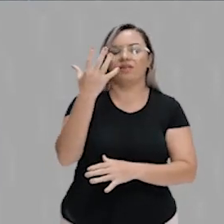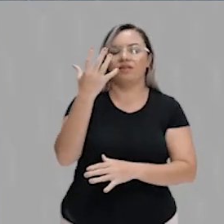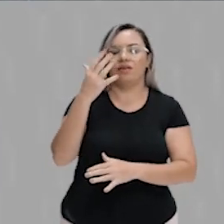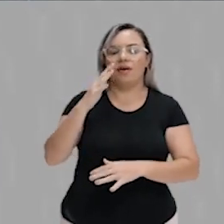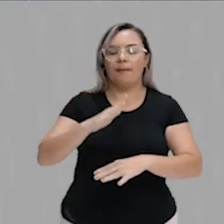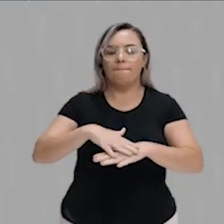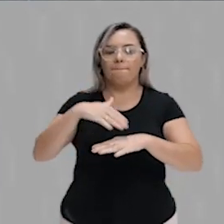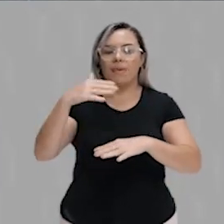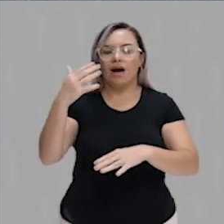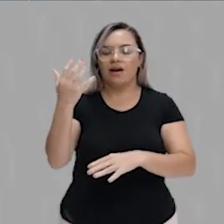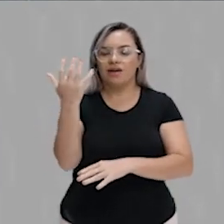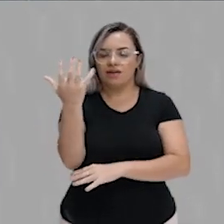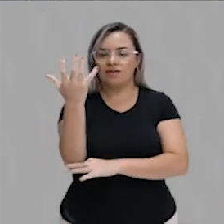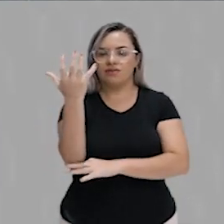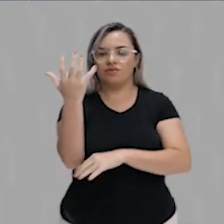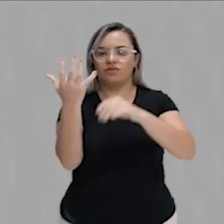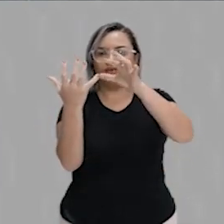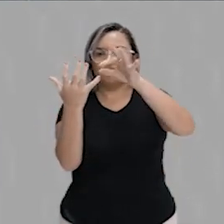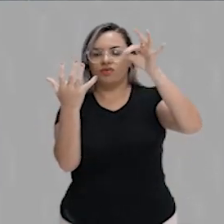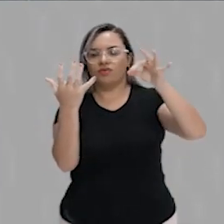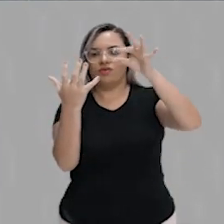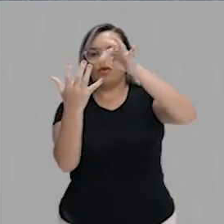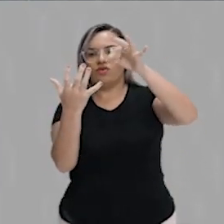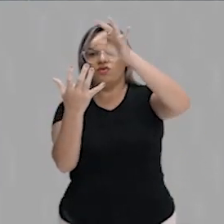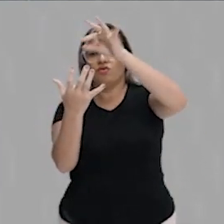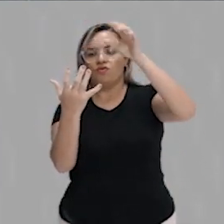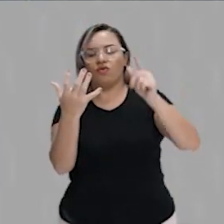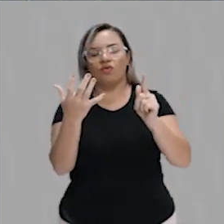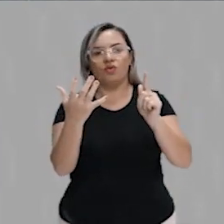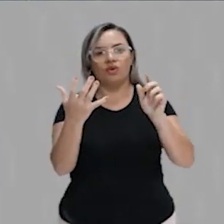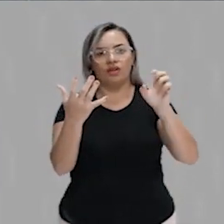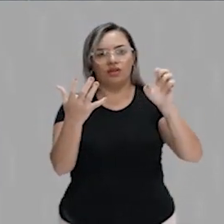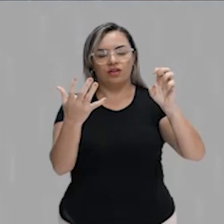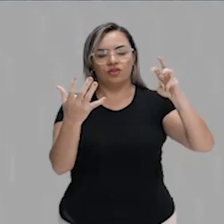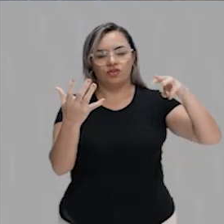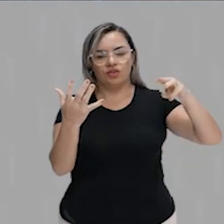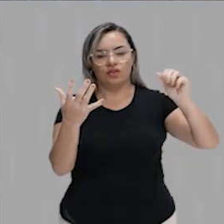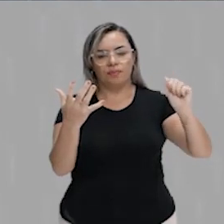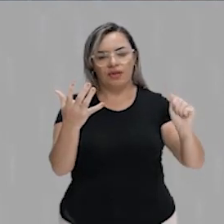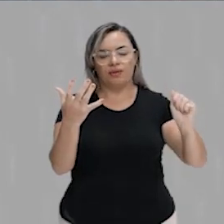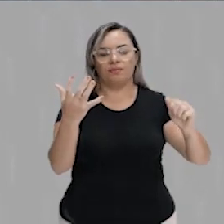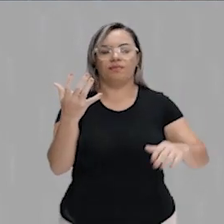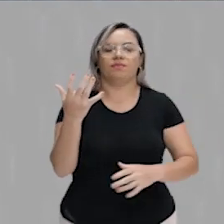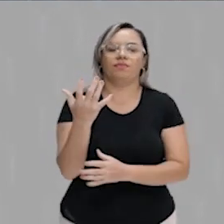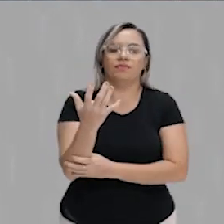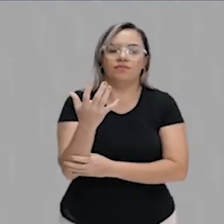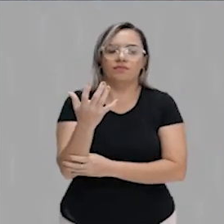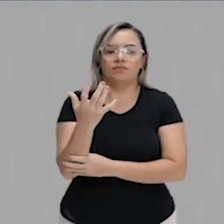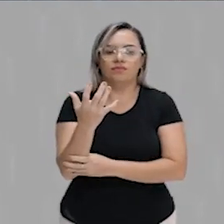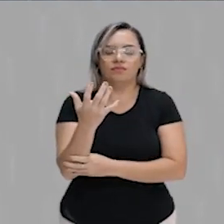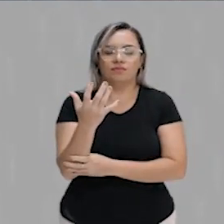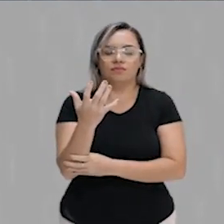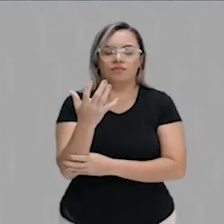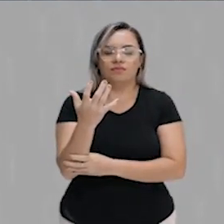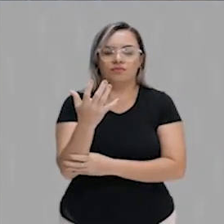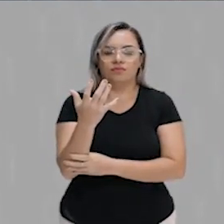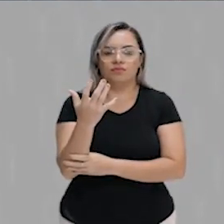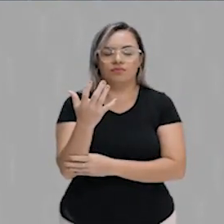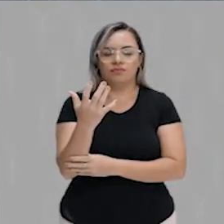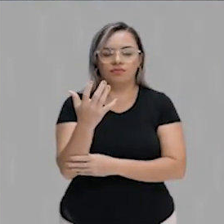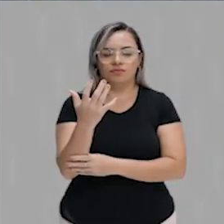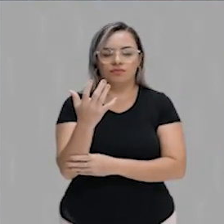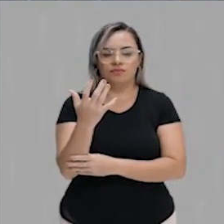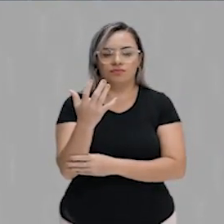nasce mais folhas, são as gemas, certo? Então, as auxinas, elas atuam